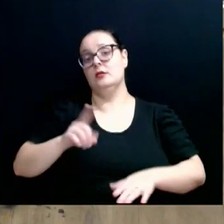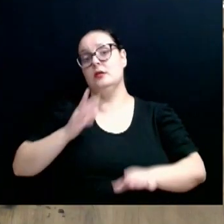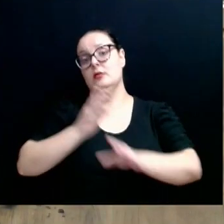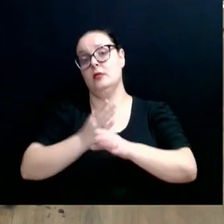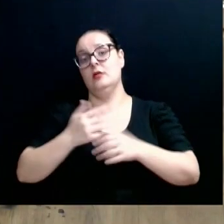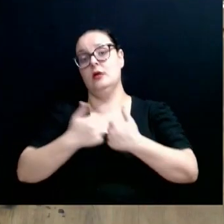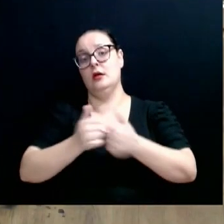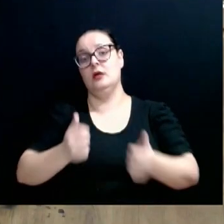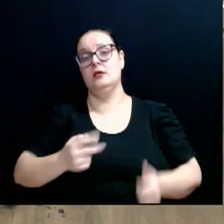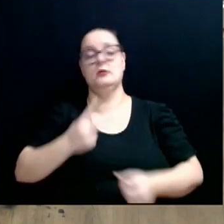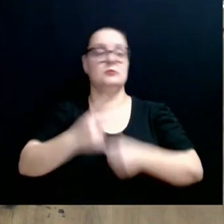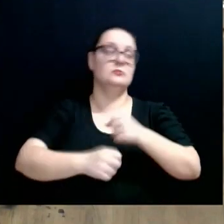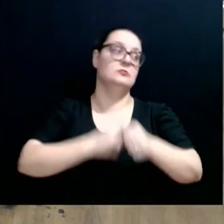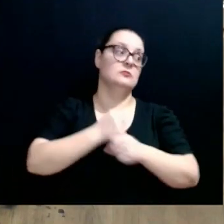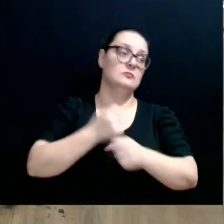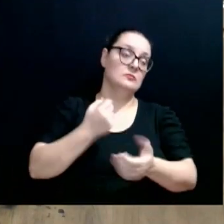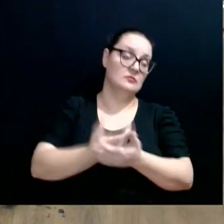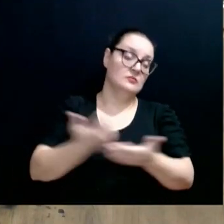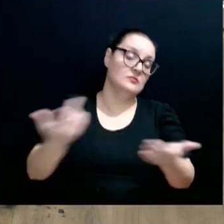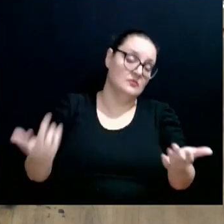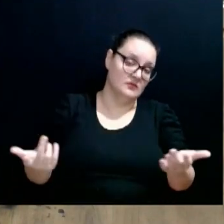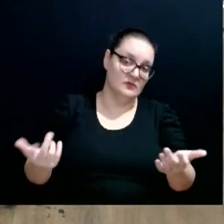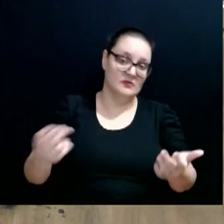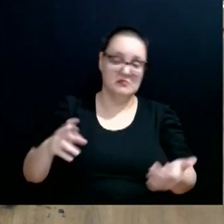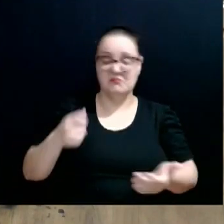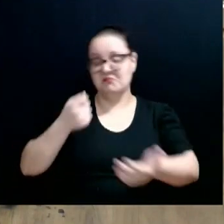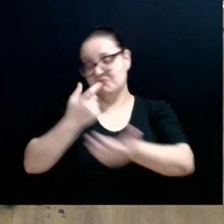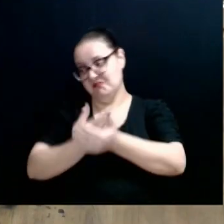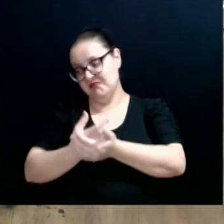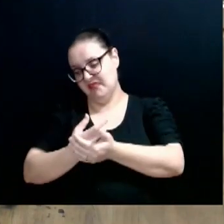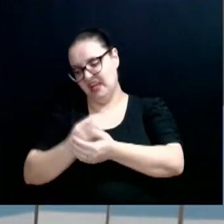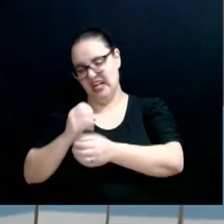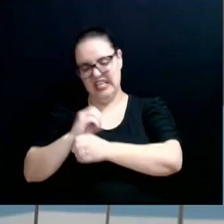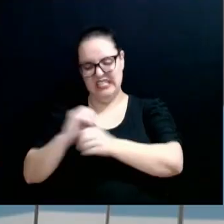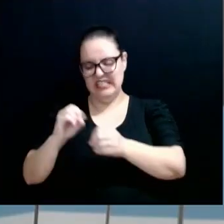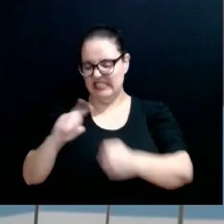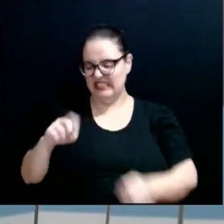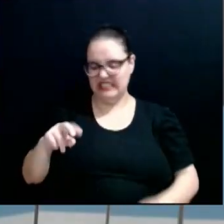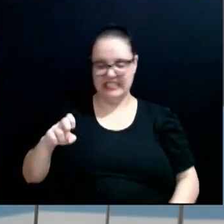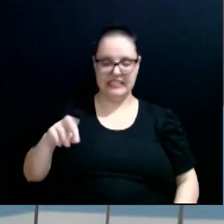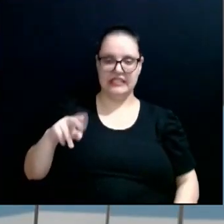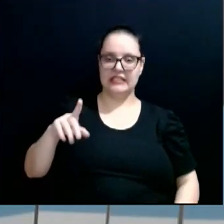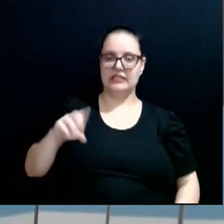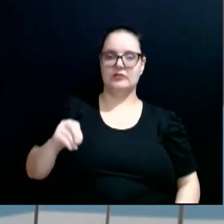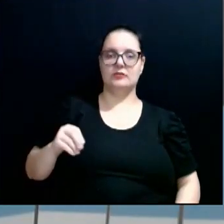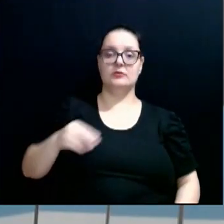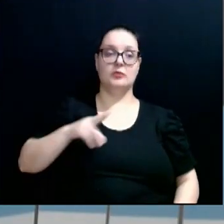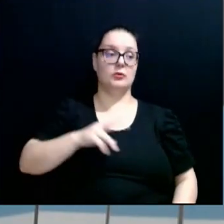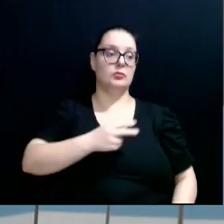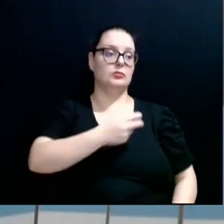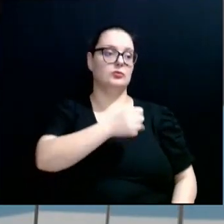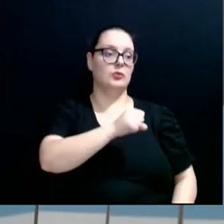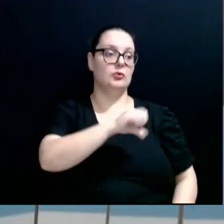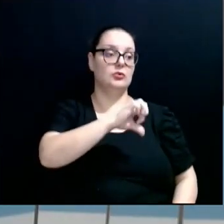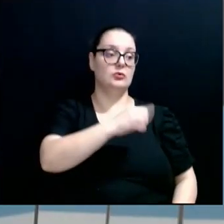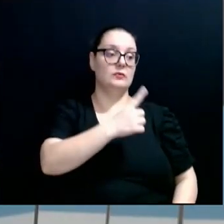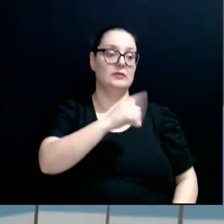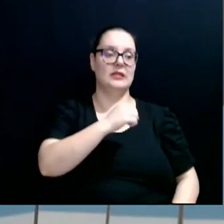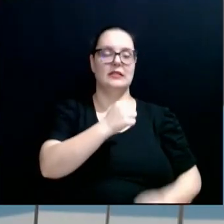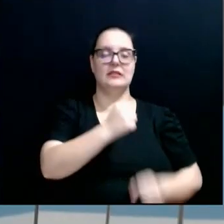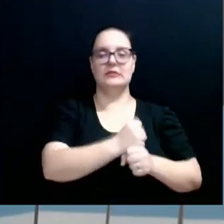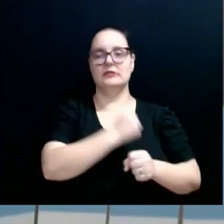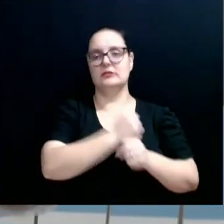né? Ou você compra 0, ou você vai comprar um veículo com 8, 9, 10 anos, entendeu? Então, muitas